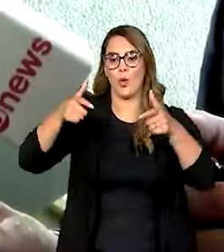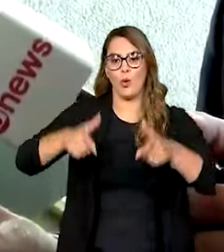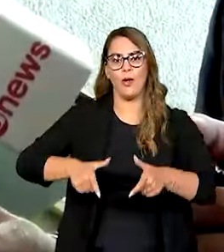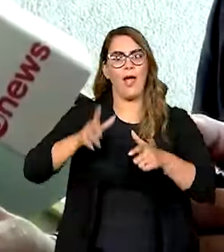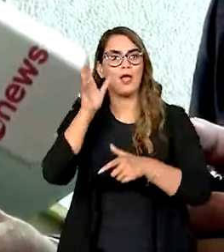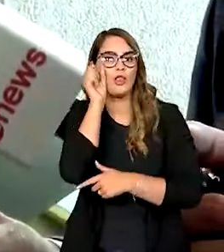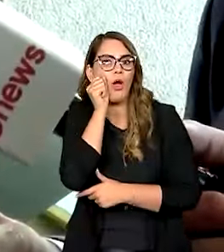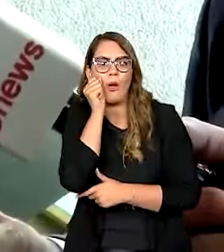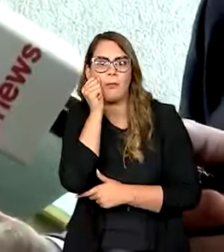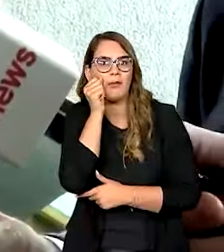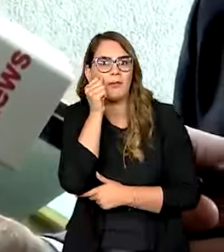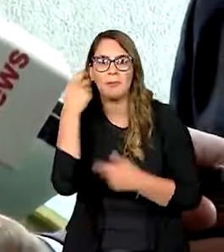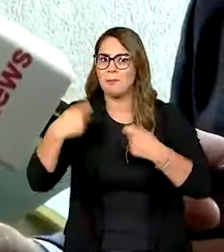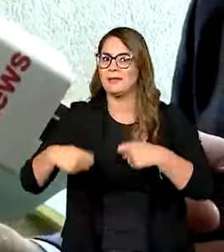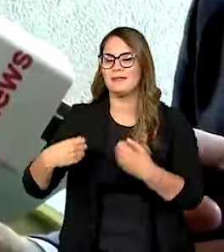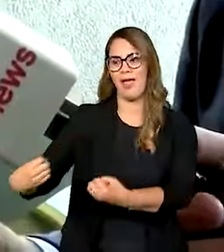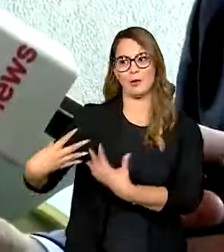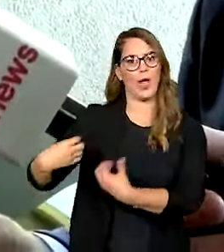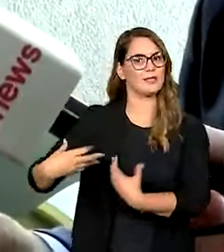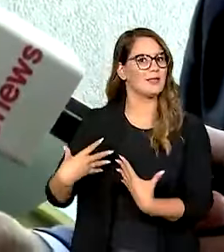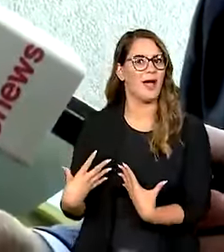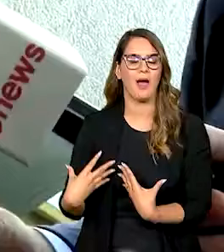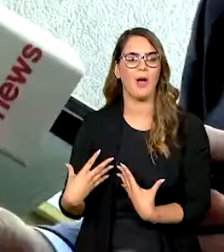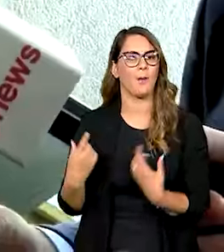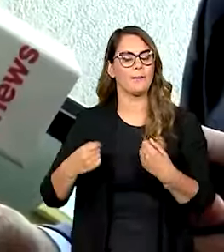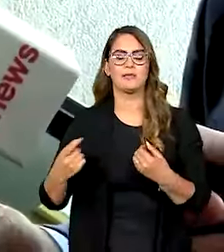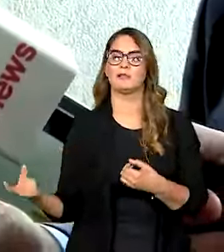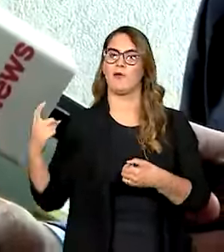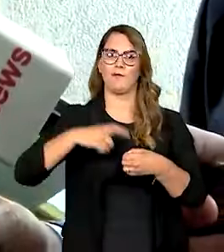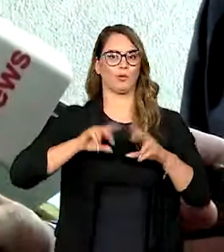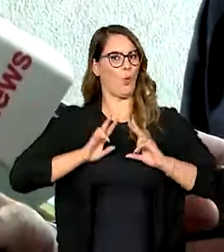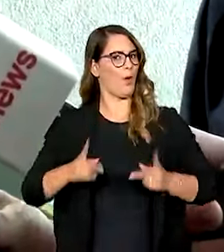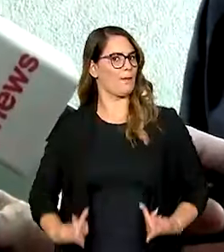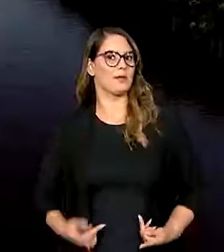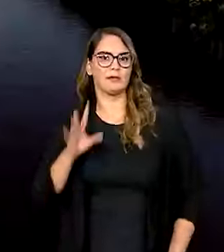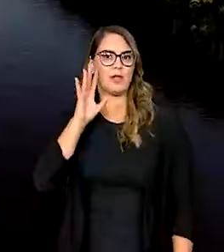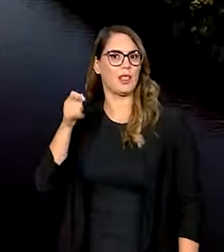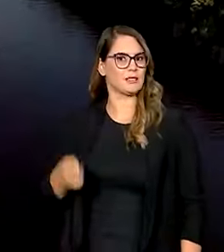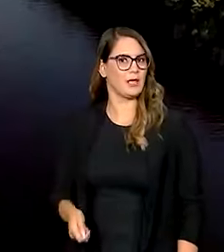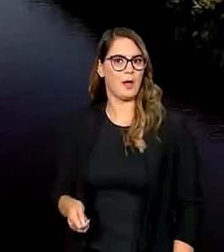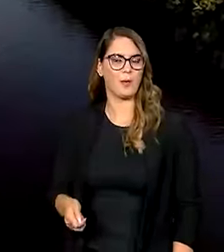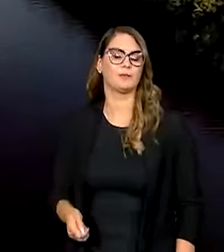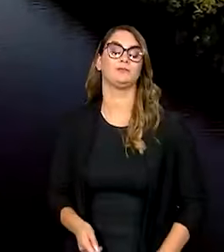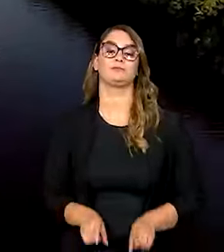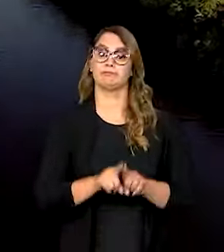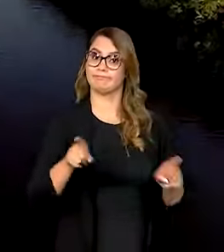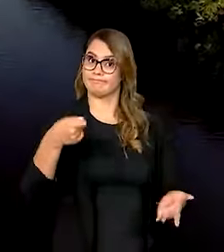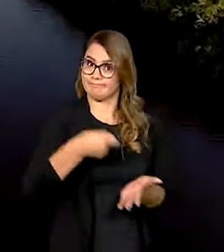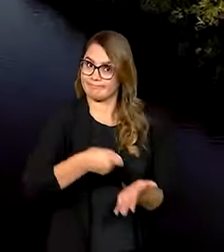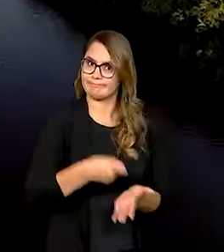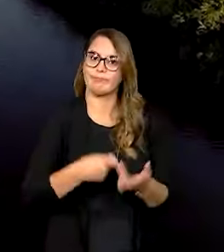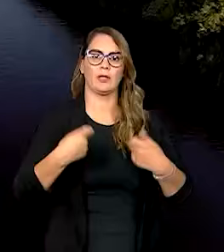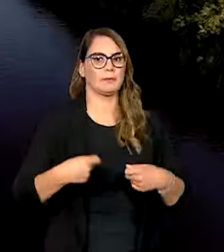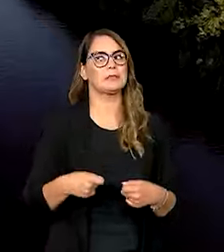que precisa se reeducar e o humanismo precisa voltar a prevalecer na nossas decisões mas para cobrar é preciso